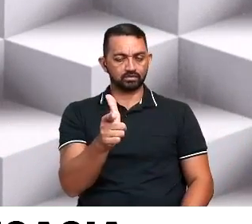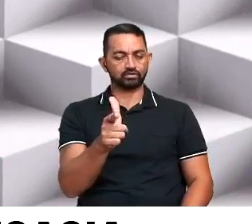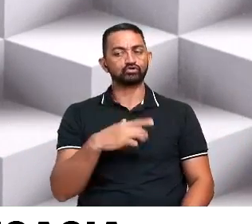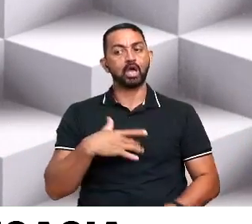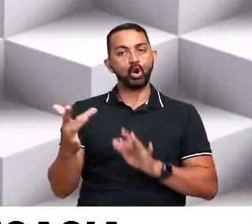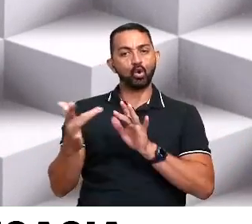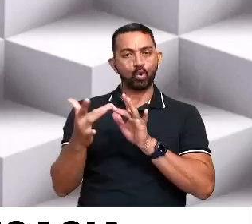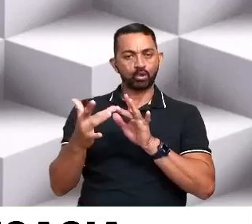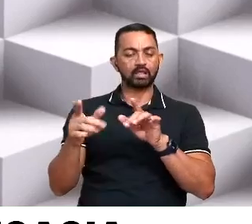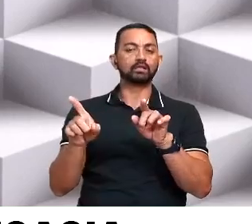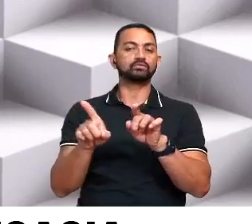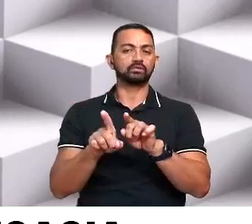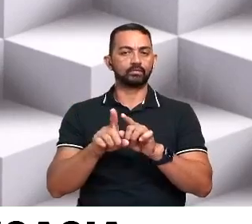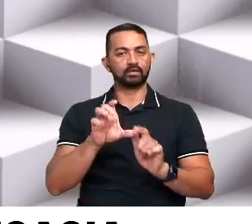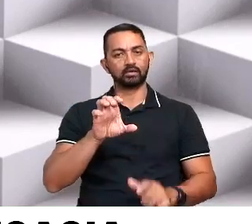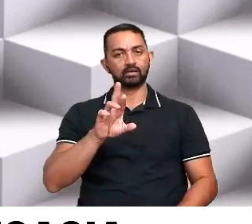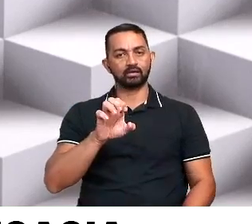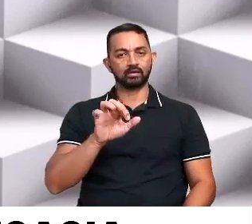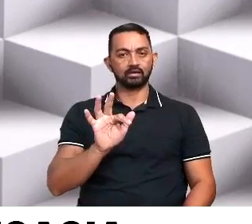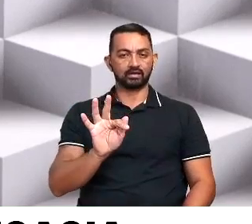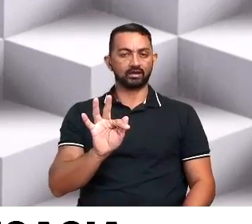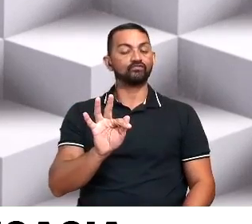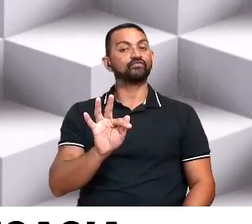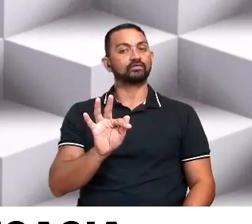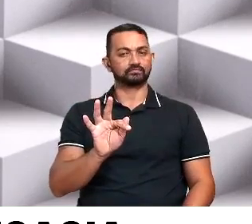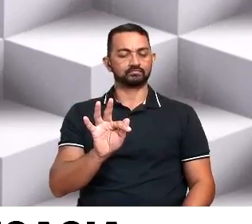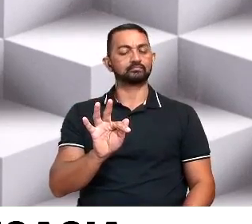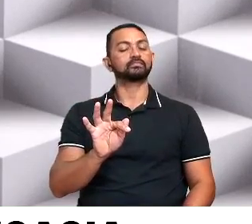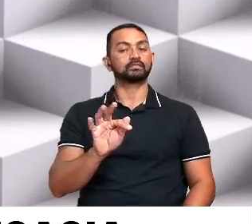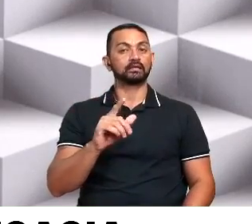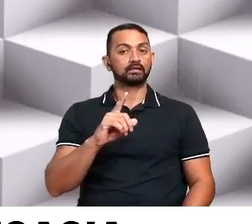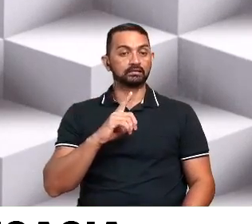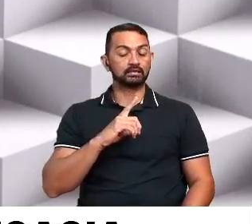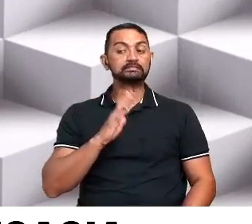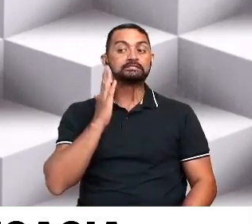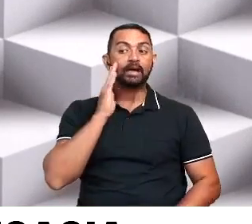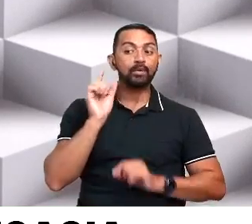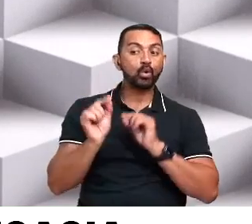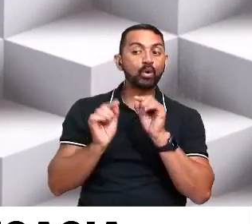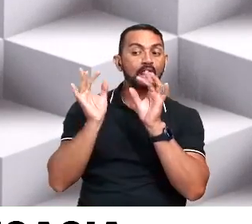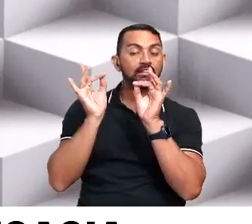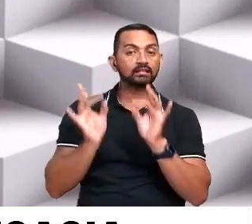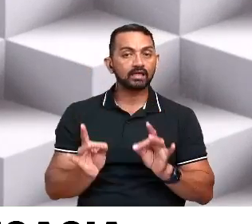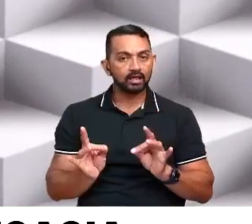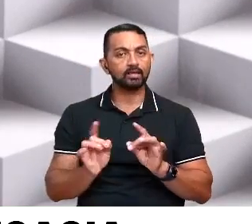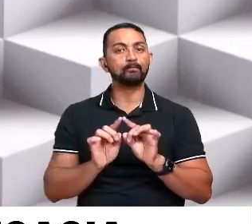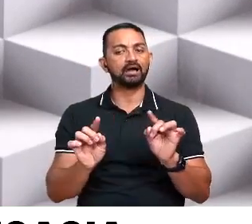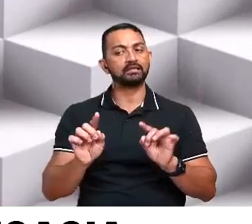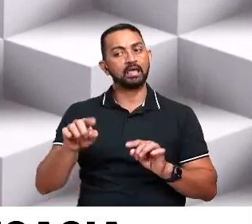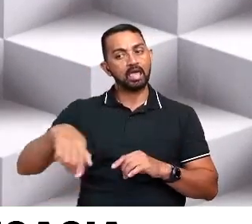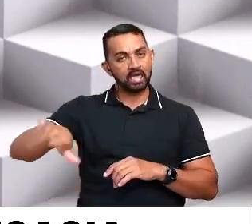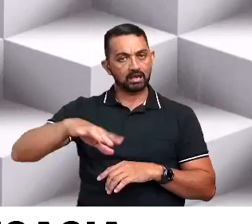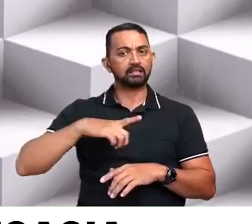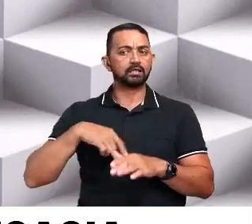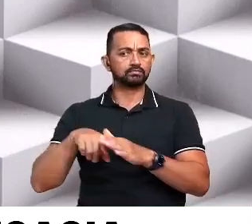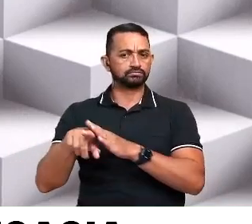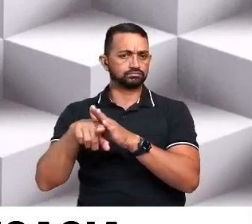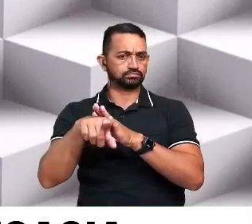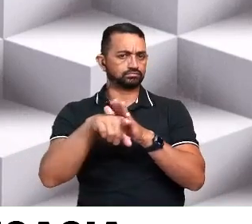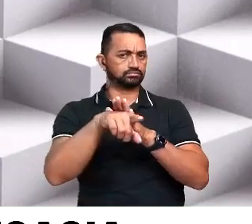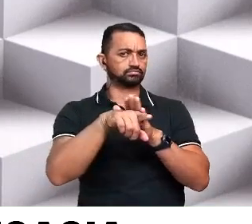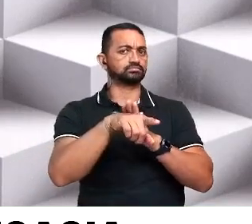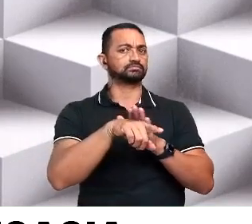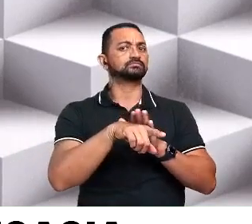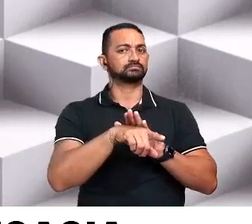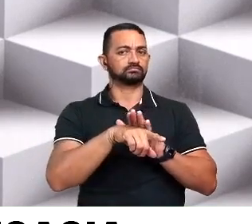pelo Nós entramos em contato também com o cresce né que Conselho Regional de Educação Física para saber mais detalhes já que eles estão